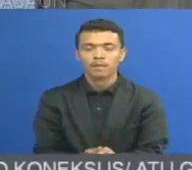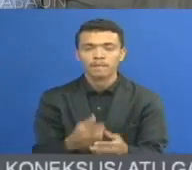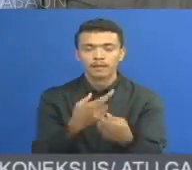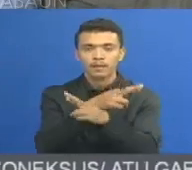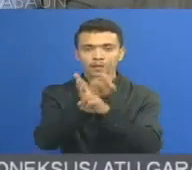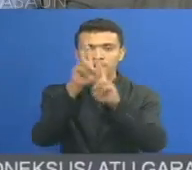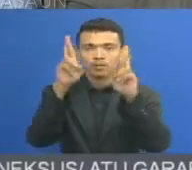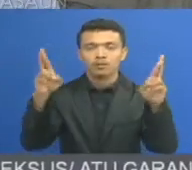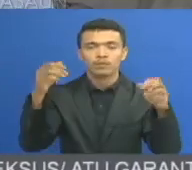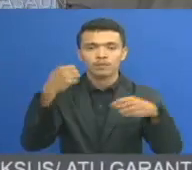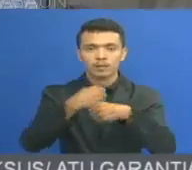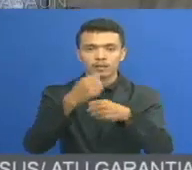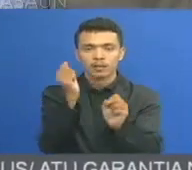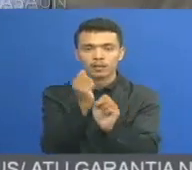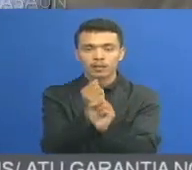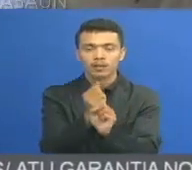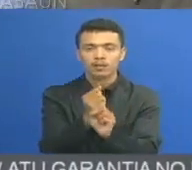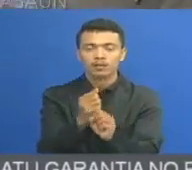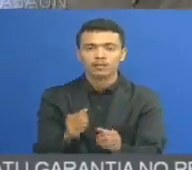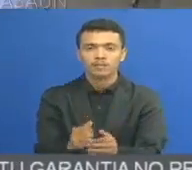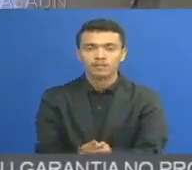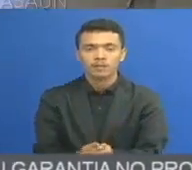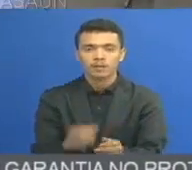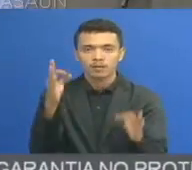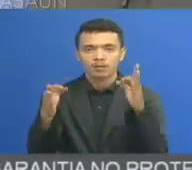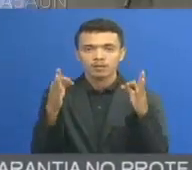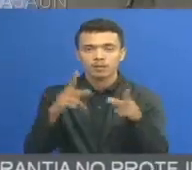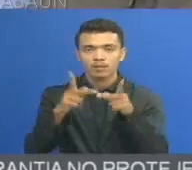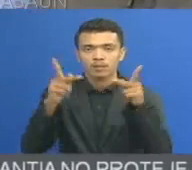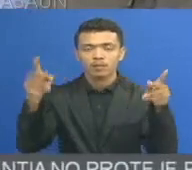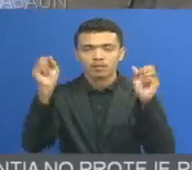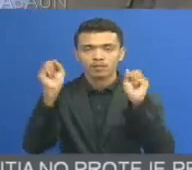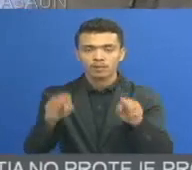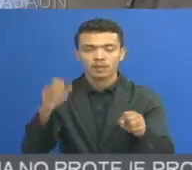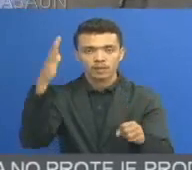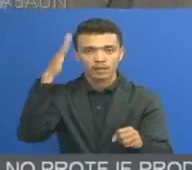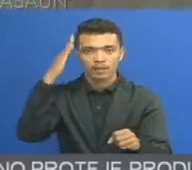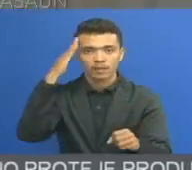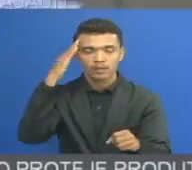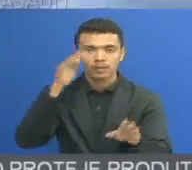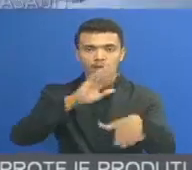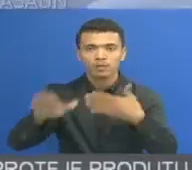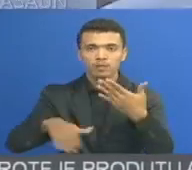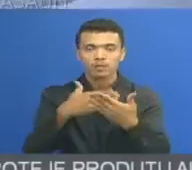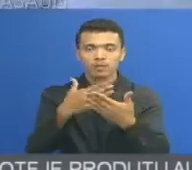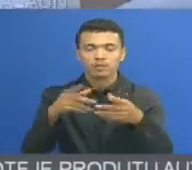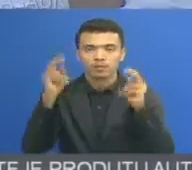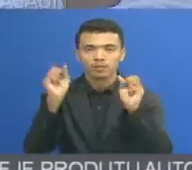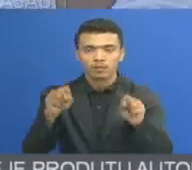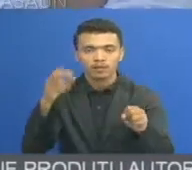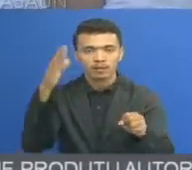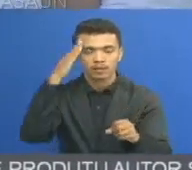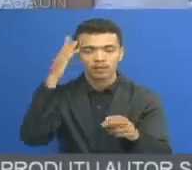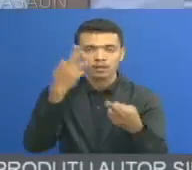resultado de ver itahalo, verificação de ver itahalo, atune para publicamente ter que atender e o rotundo ter que acompanhar. Tamanema